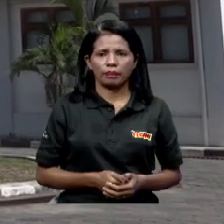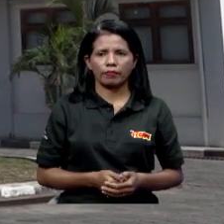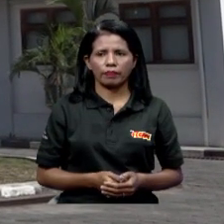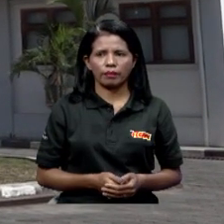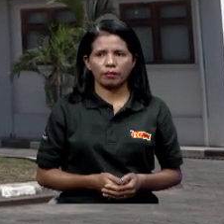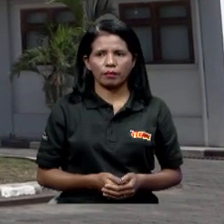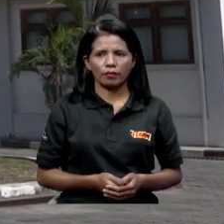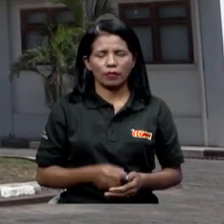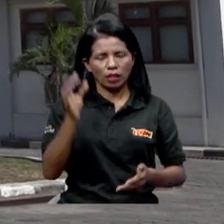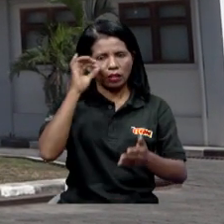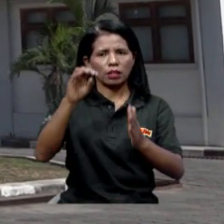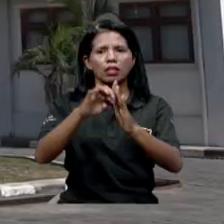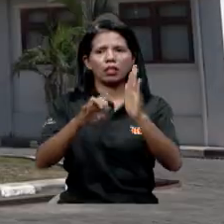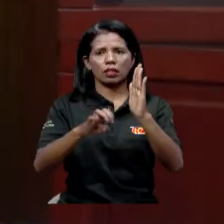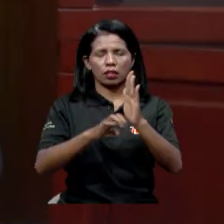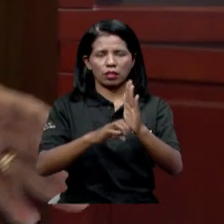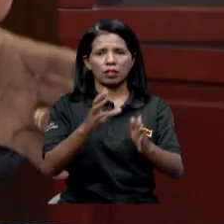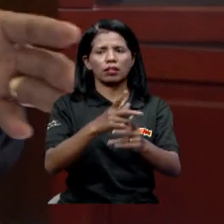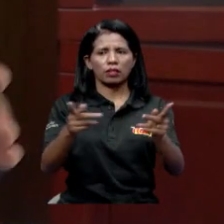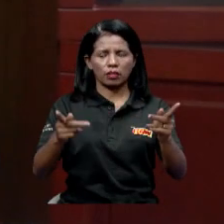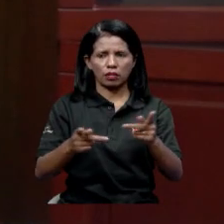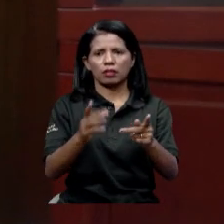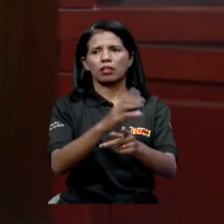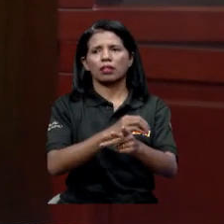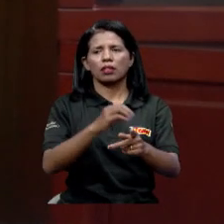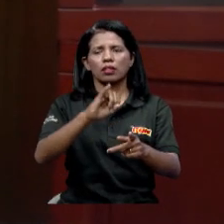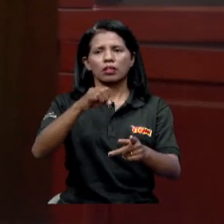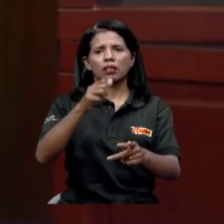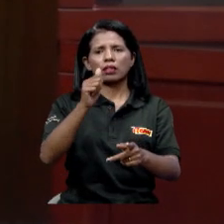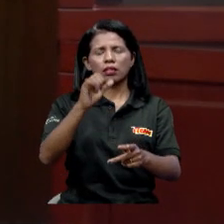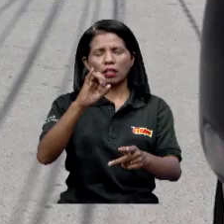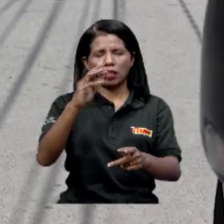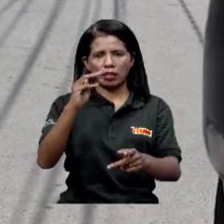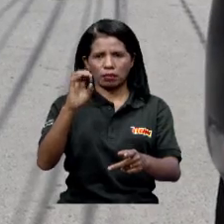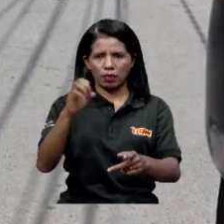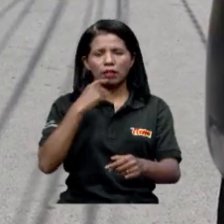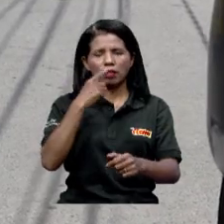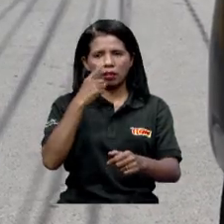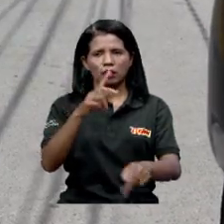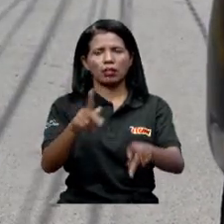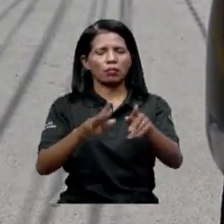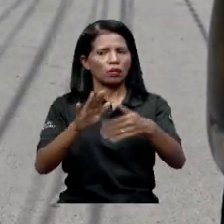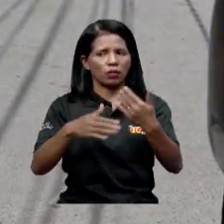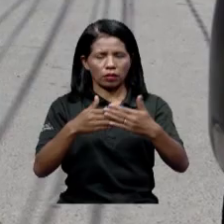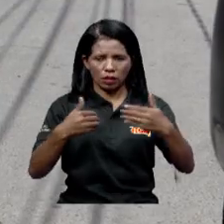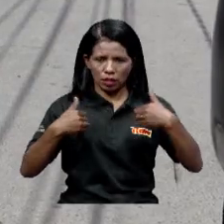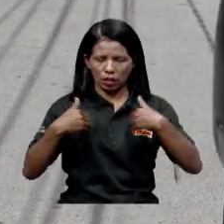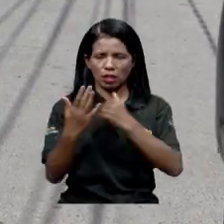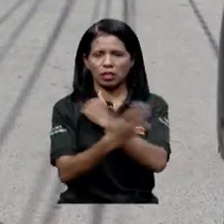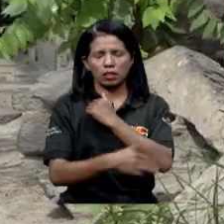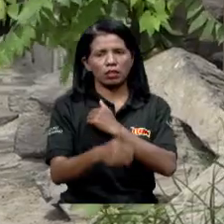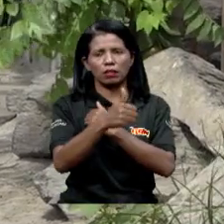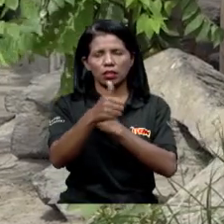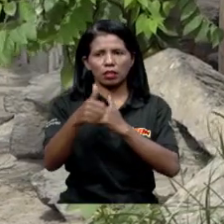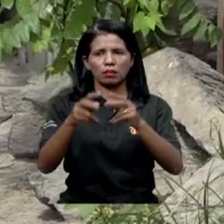Além de ne secretário estado teras no propriedade Jaime Xavier Lopes Hateten, cidadão roto e a nação ida